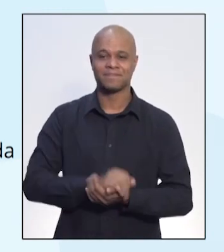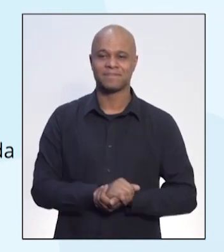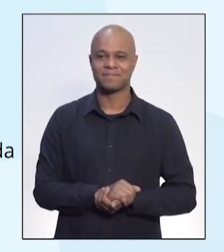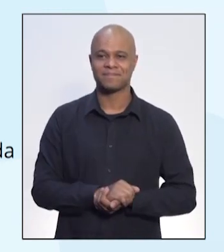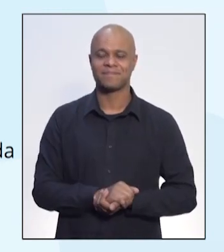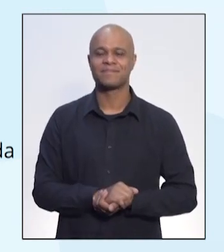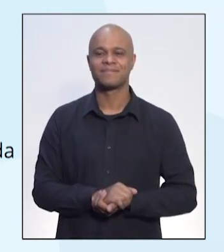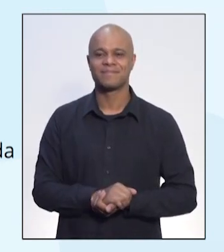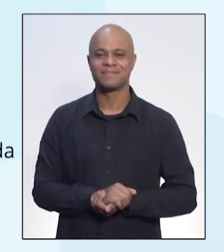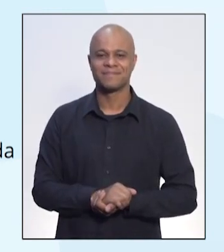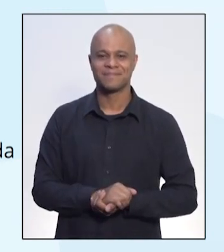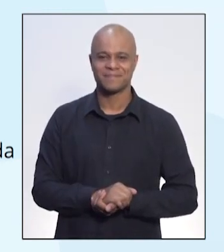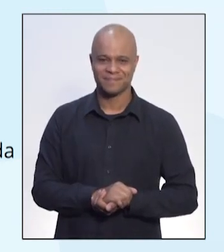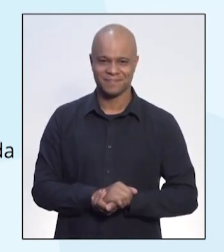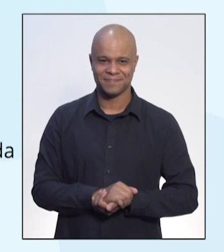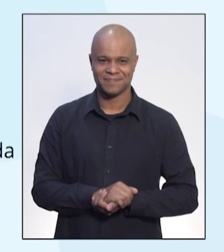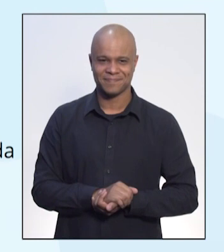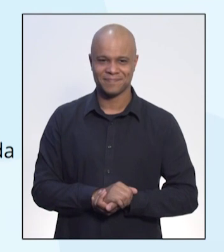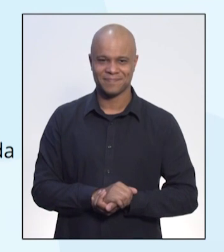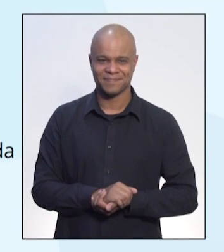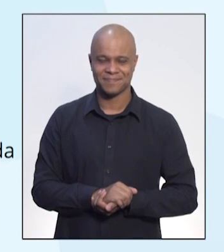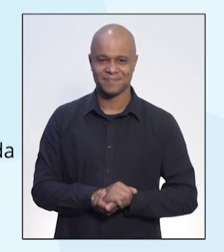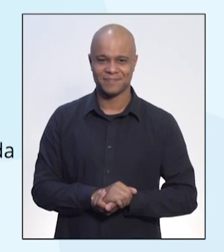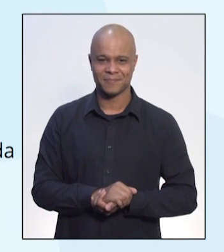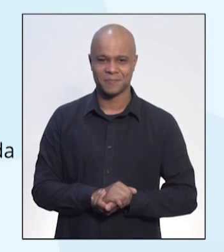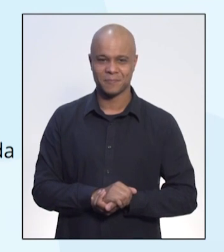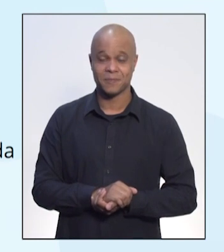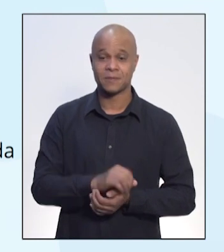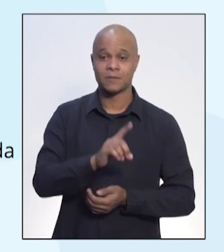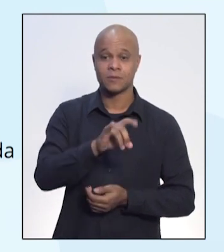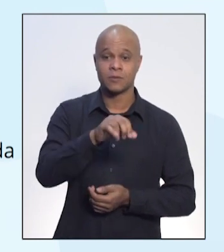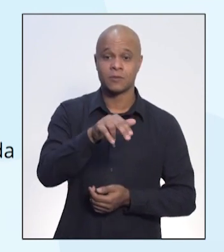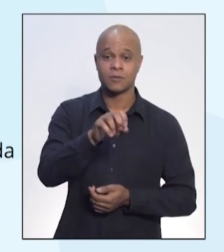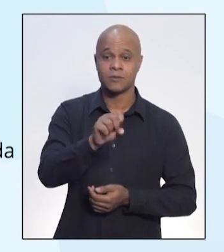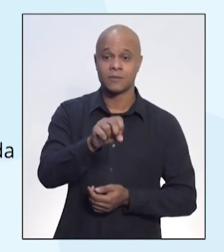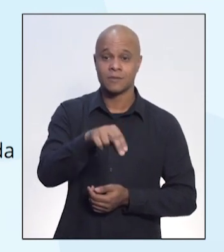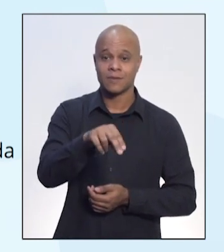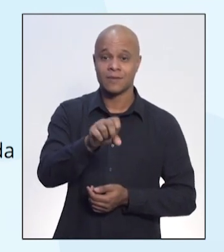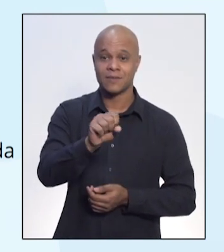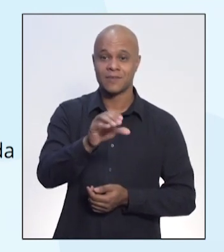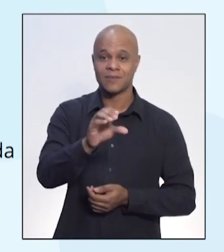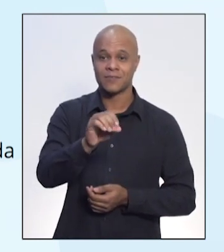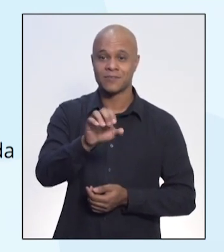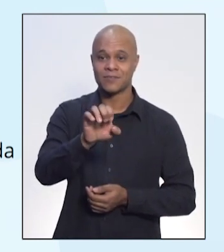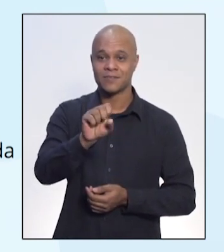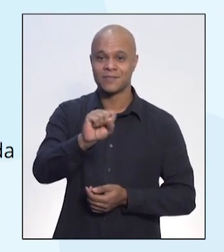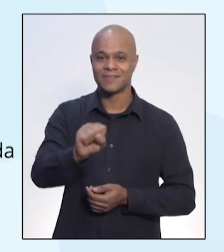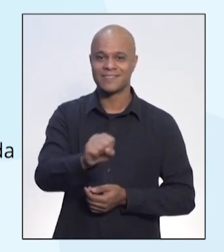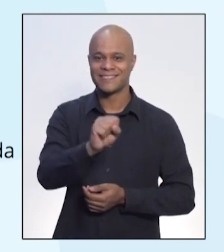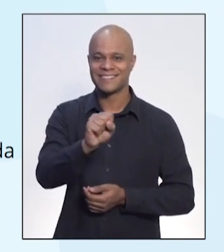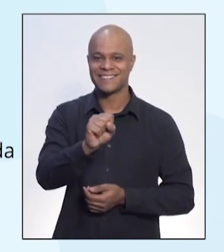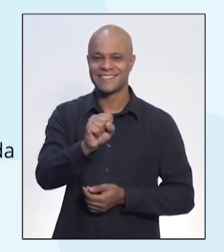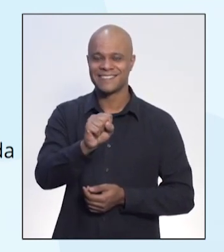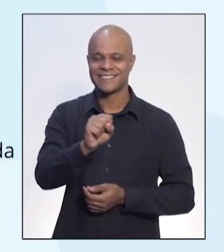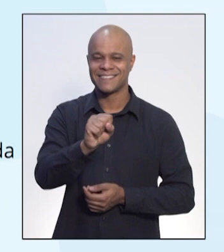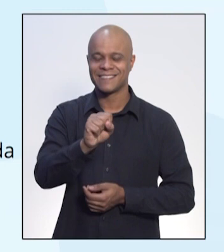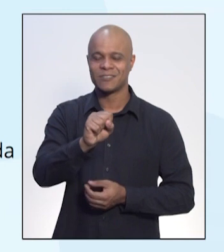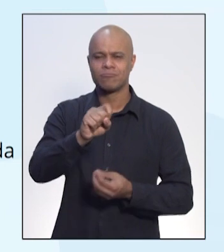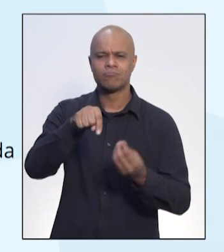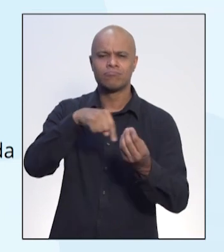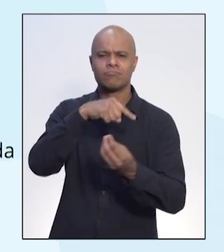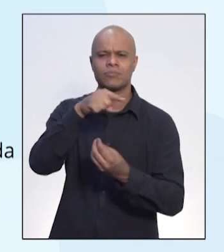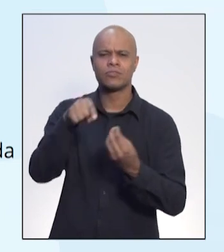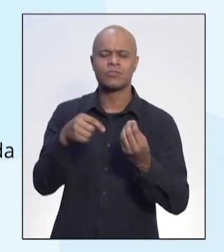O que é o item C, professora? Calcule as dimensões desse jardim para a área cercada ser máxima. Espera aí,